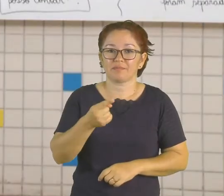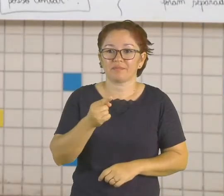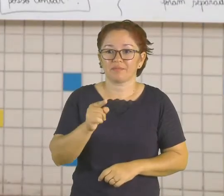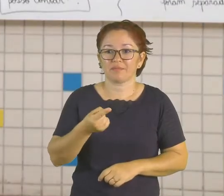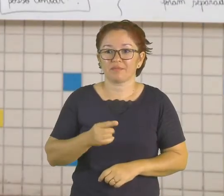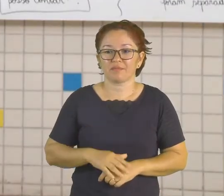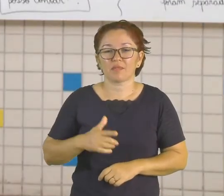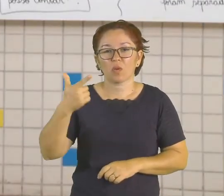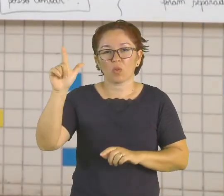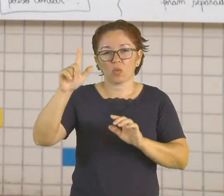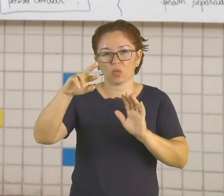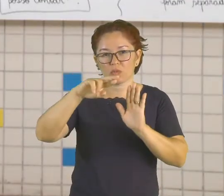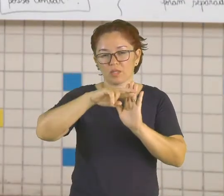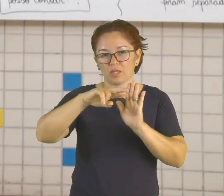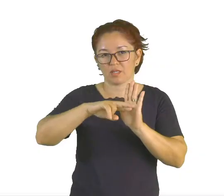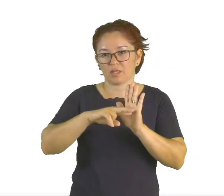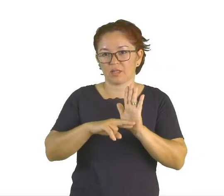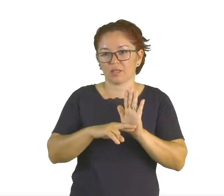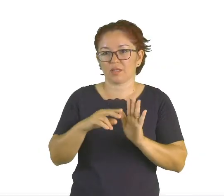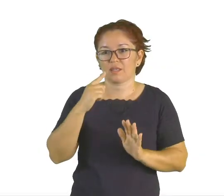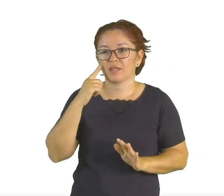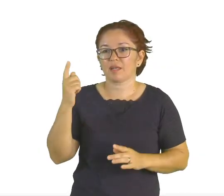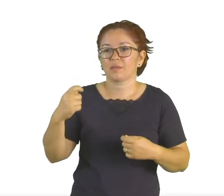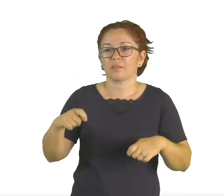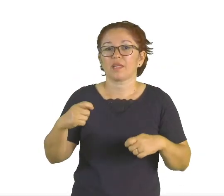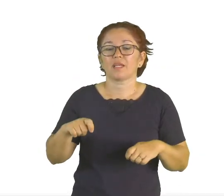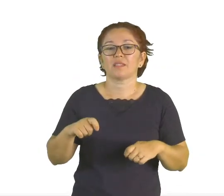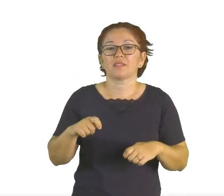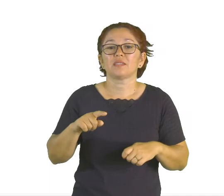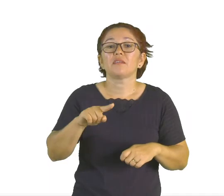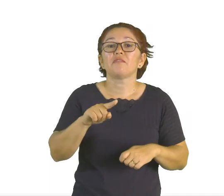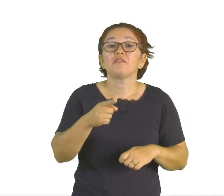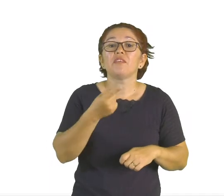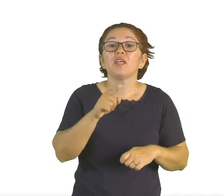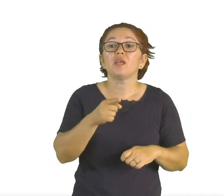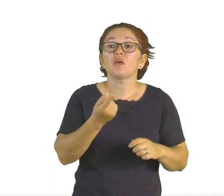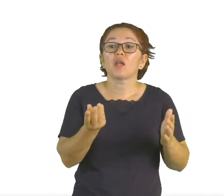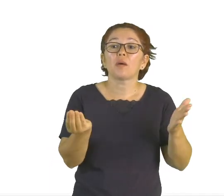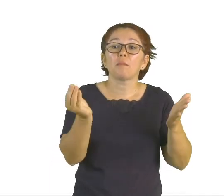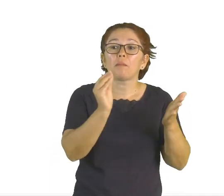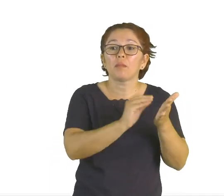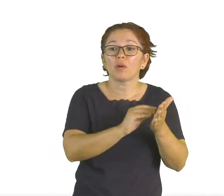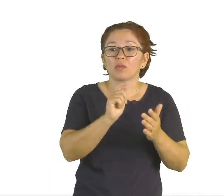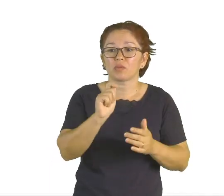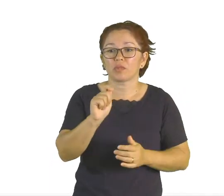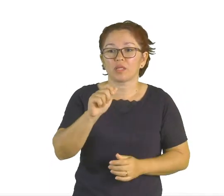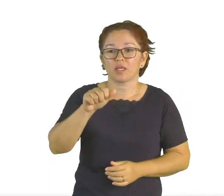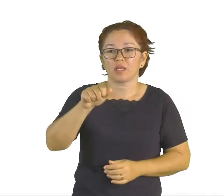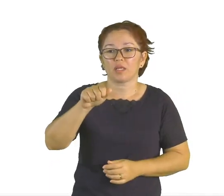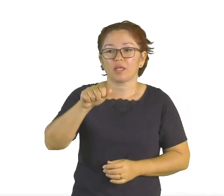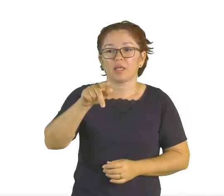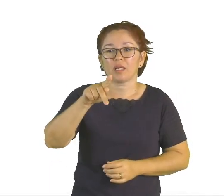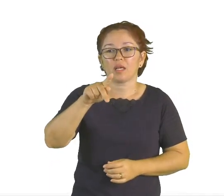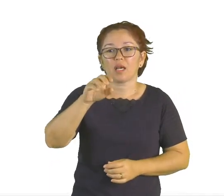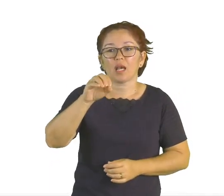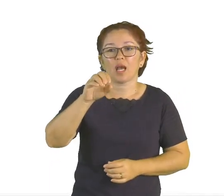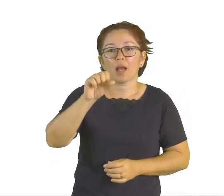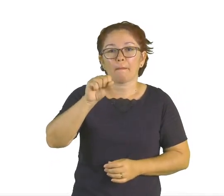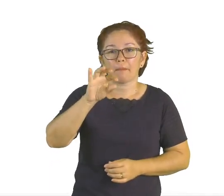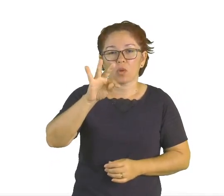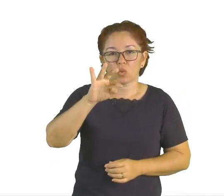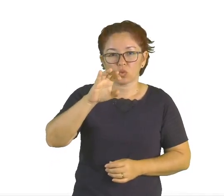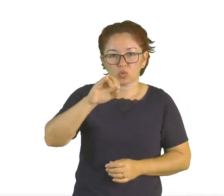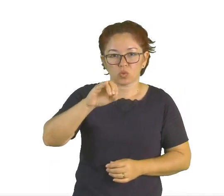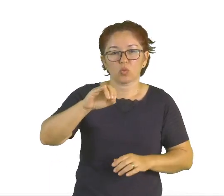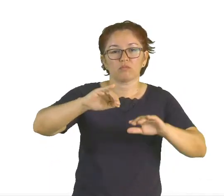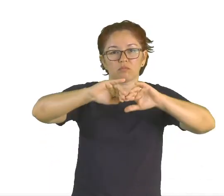regra que diz aí na imagem, nós devemos usar a vírgula para separar o aposto. O aposto é o termo explicativo, que vocês já estudaram